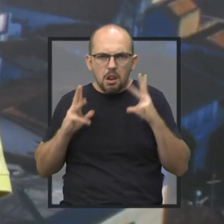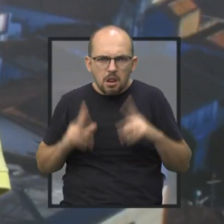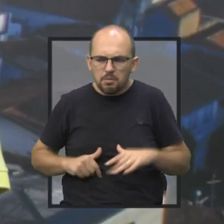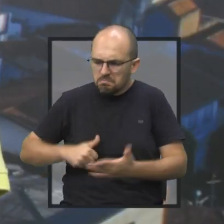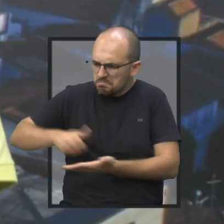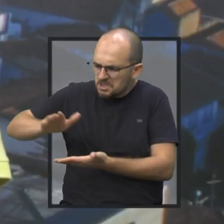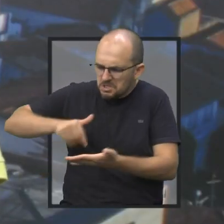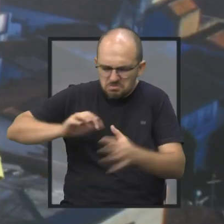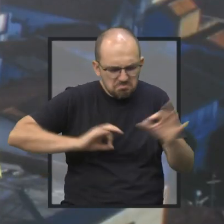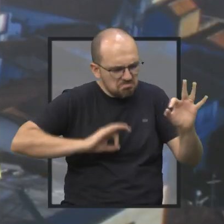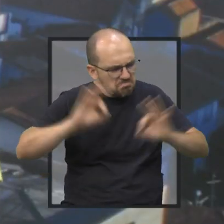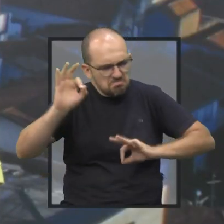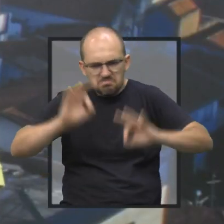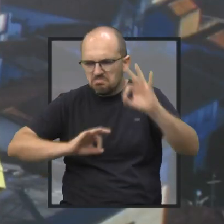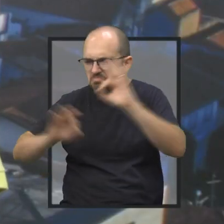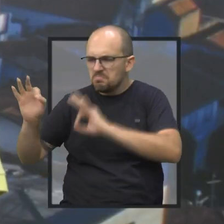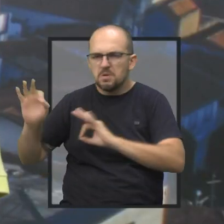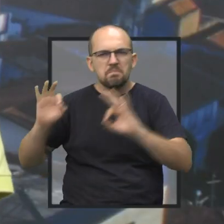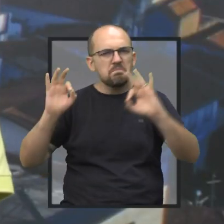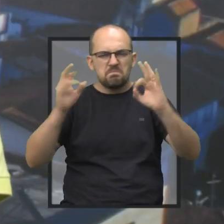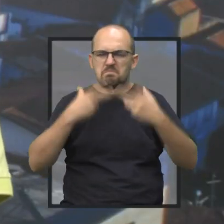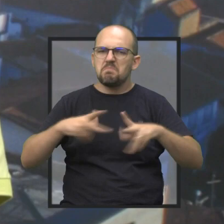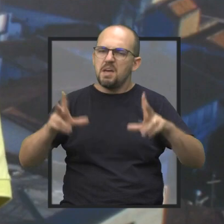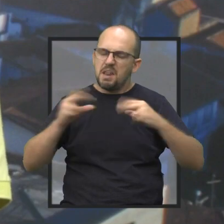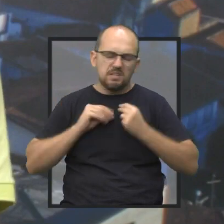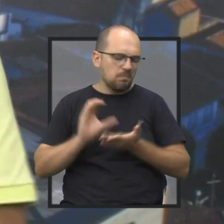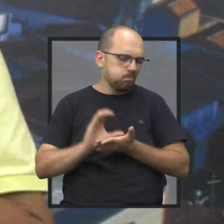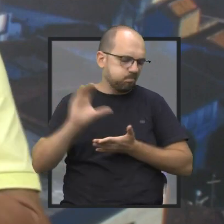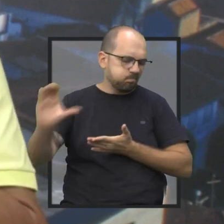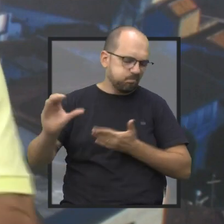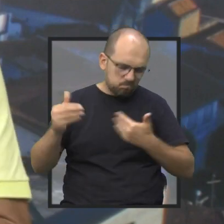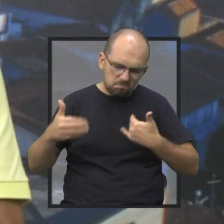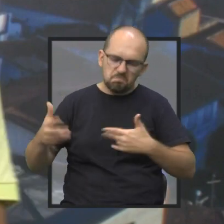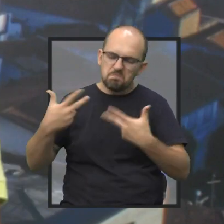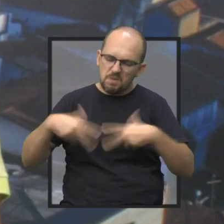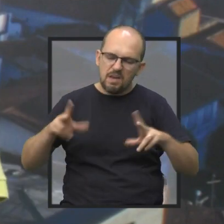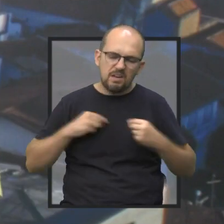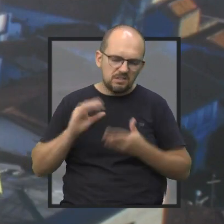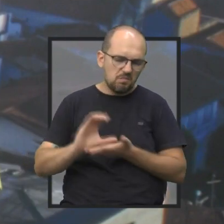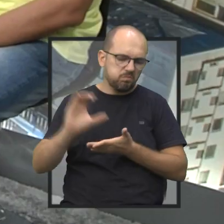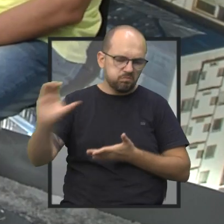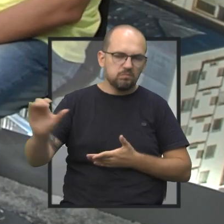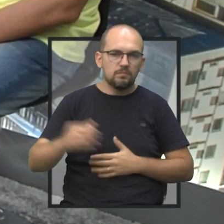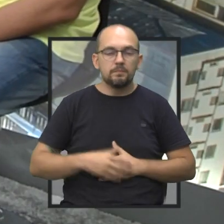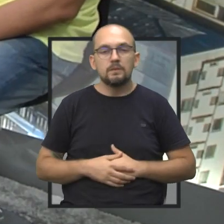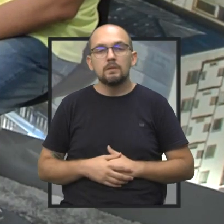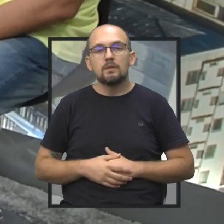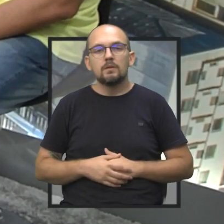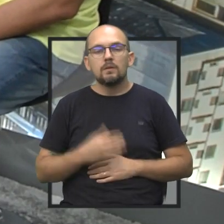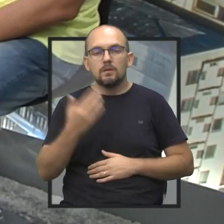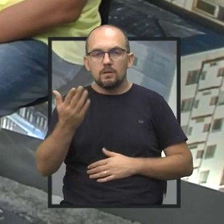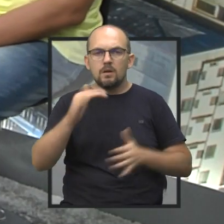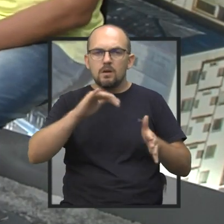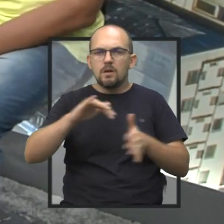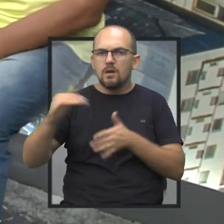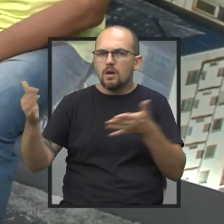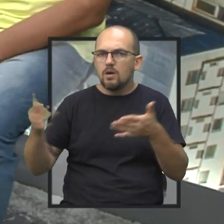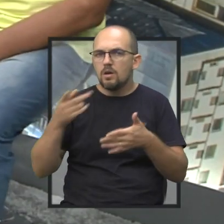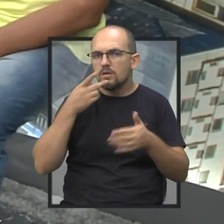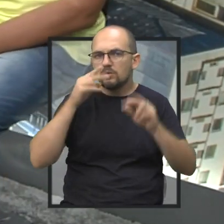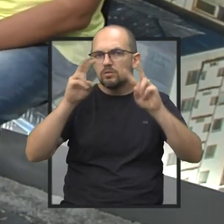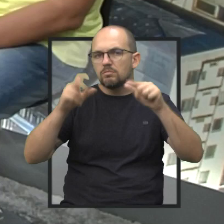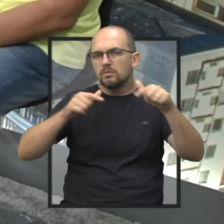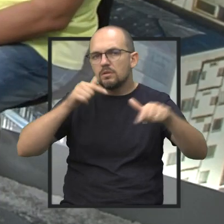pintura, organização, merece. É isso. Merece. Bom, vamos falar agora um pouquinho